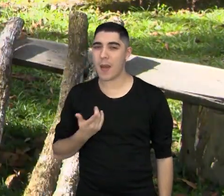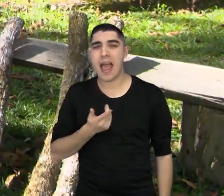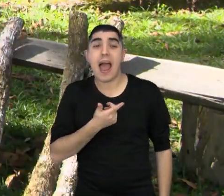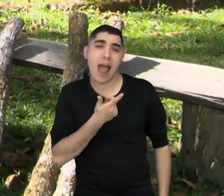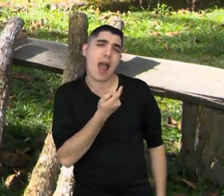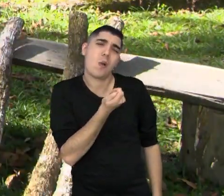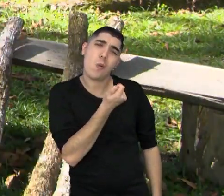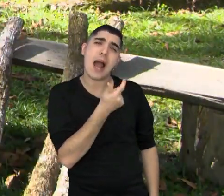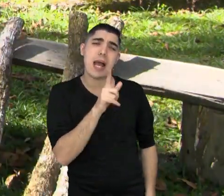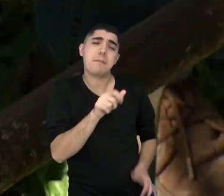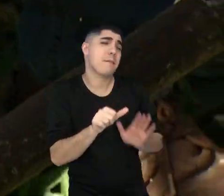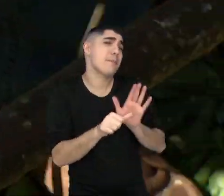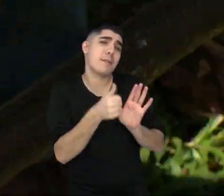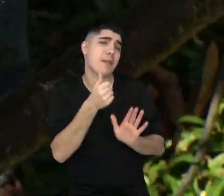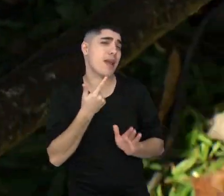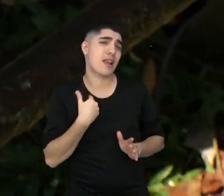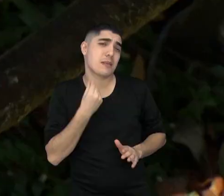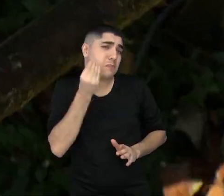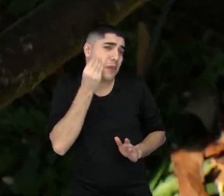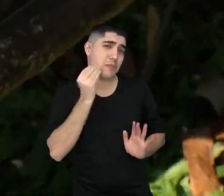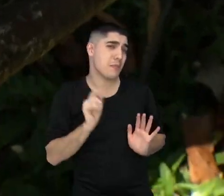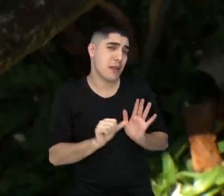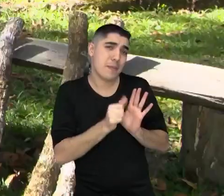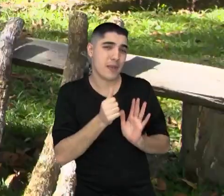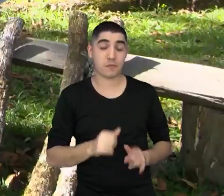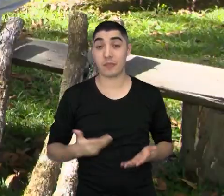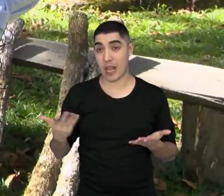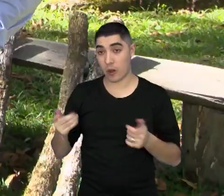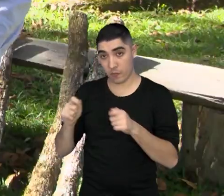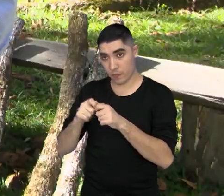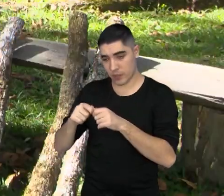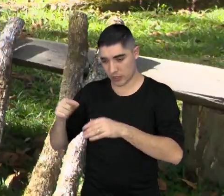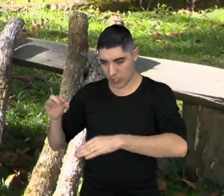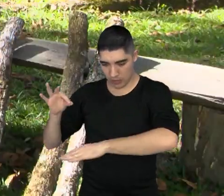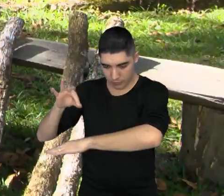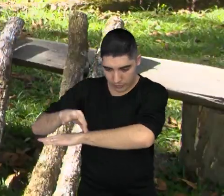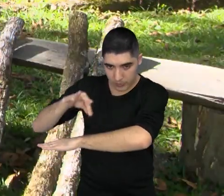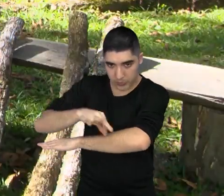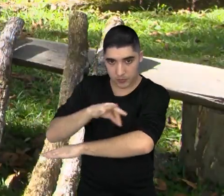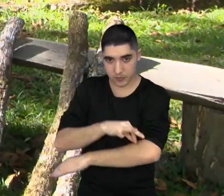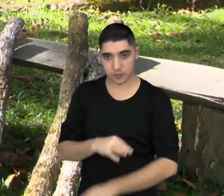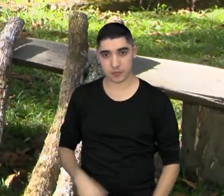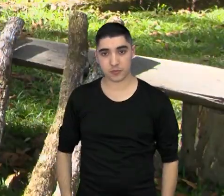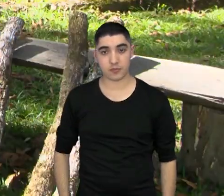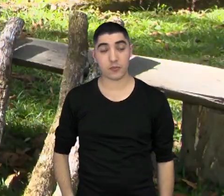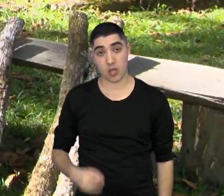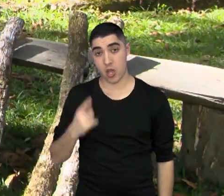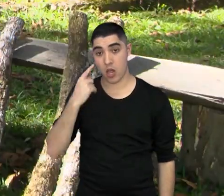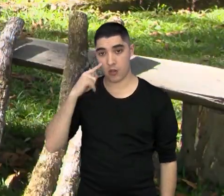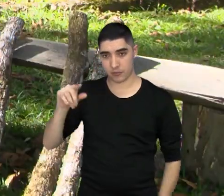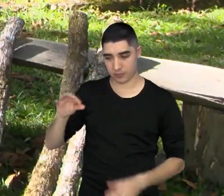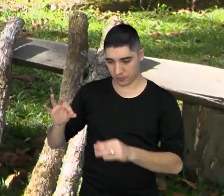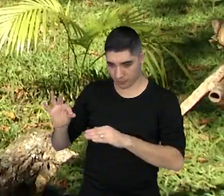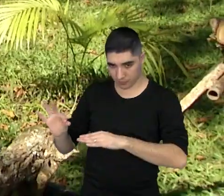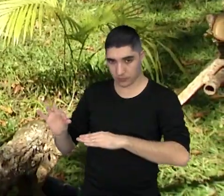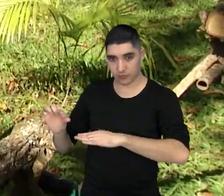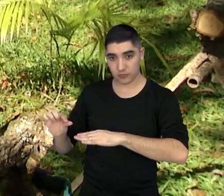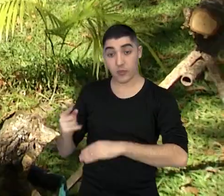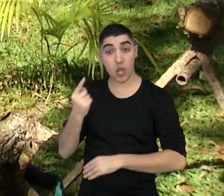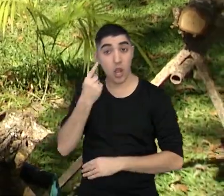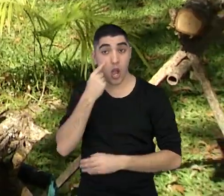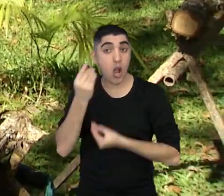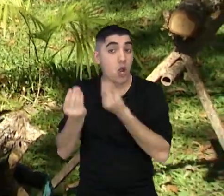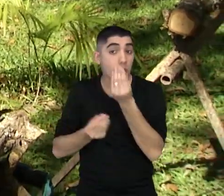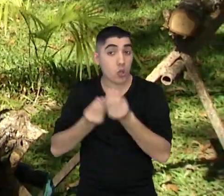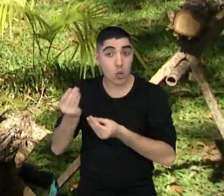bom, quase pela primeira experiência tá valendo. Agora nós vamos fazer a semeadura. Tá. Vamos lá, me passa as sementes.